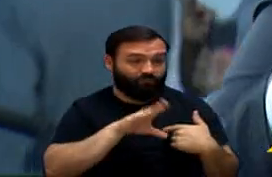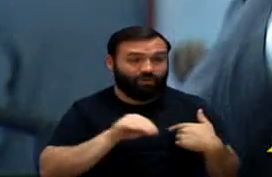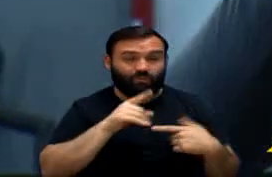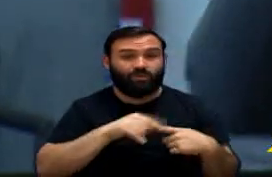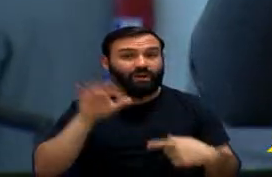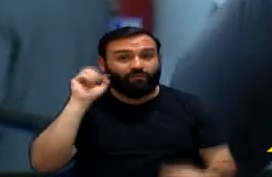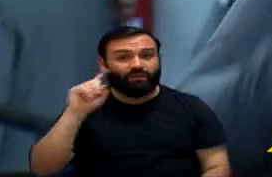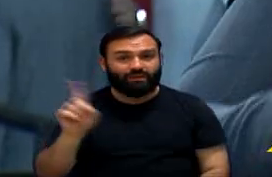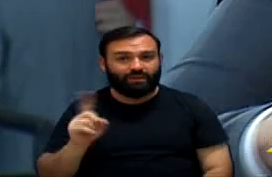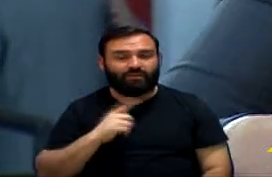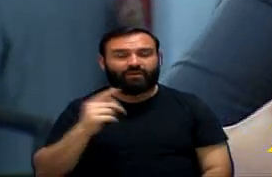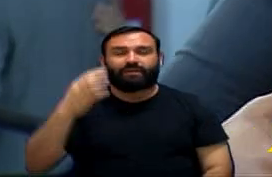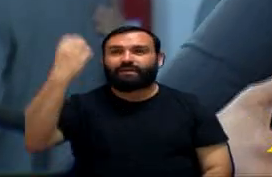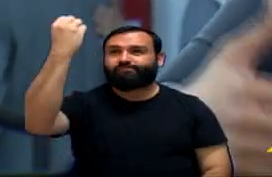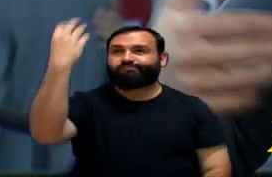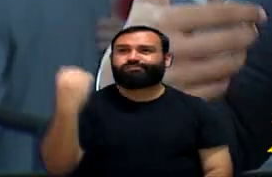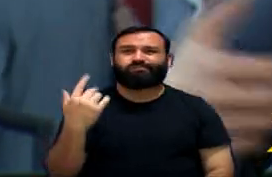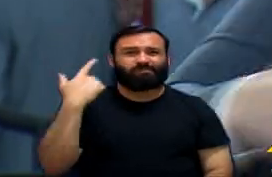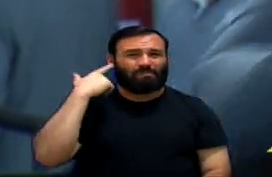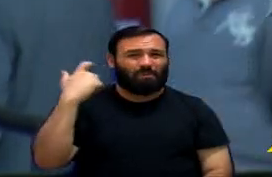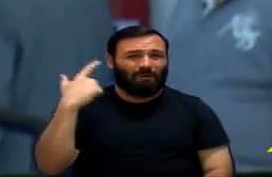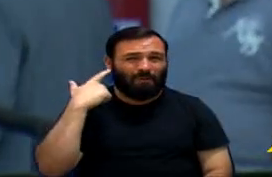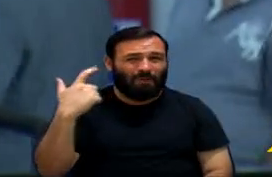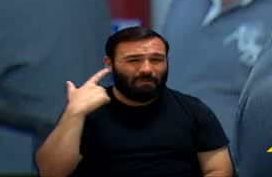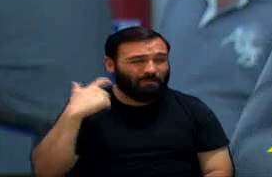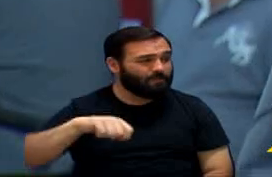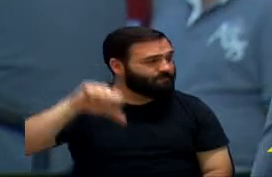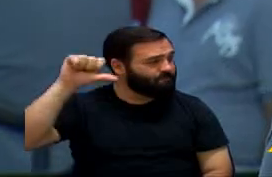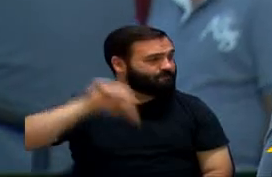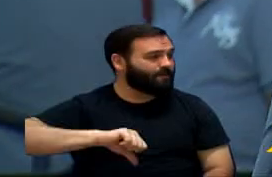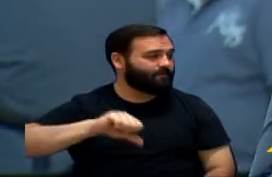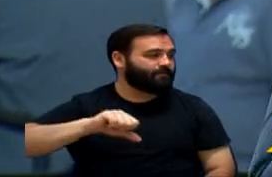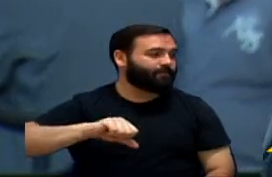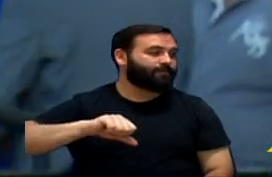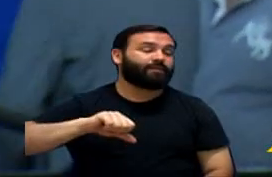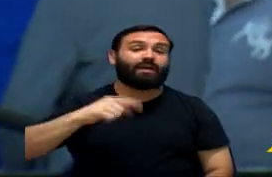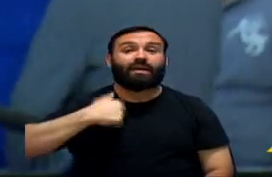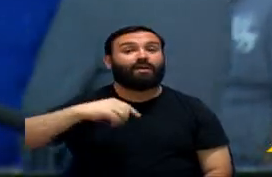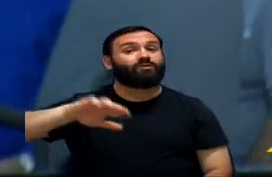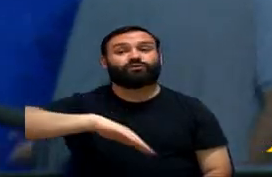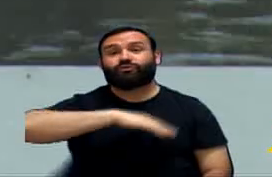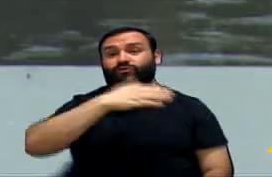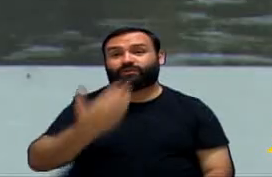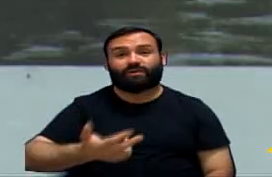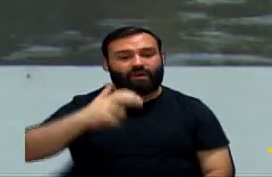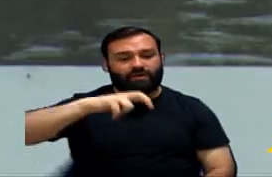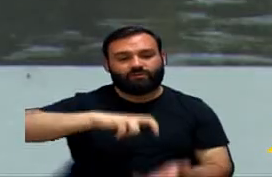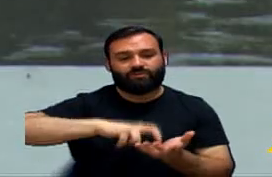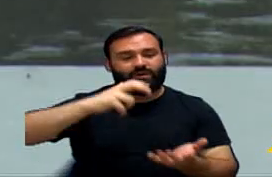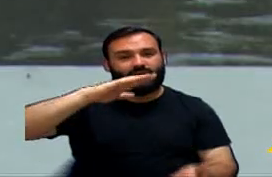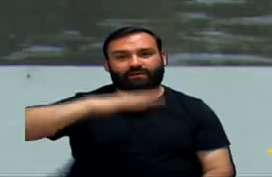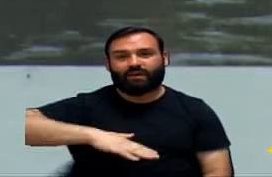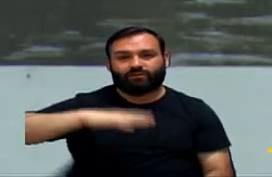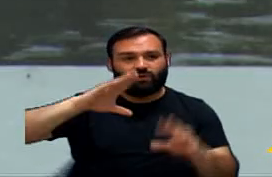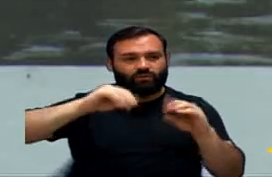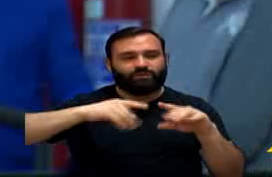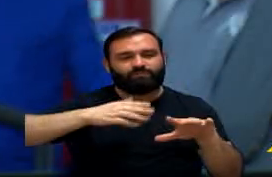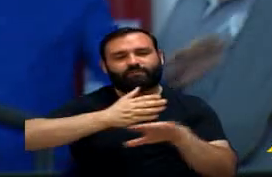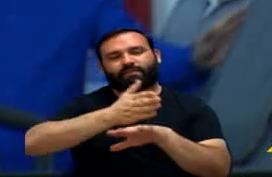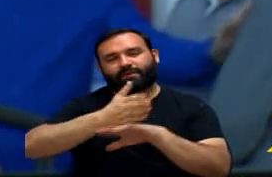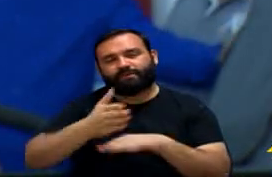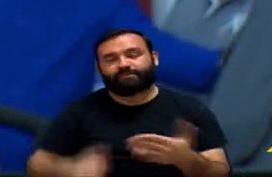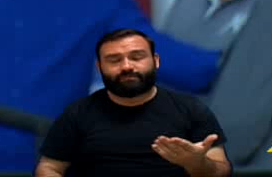ouvir na hora que abre o semáforo é aquela barulheira Infernal e eu roda o dia inteiro tarde de manhã tarde e noite exatamente